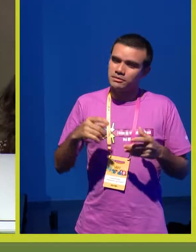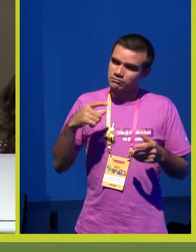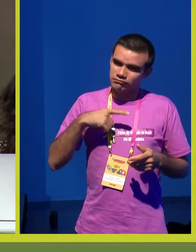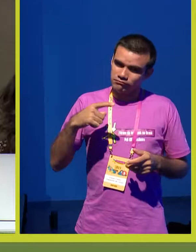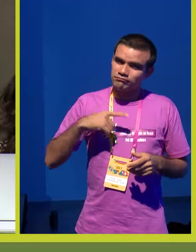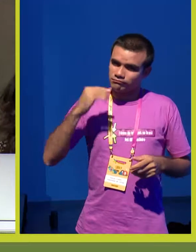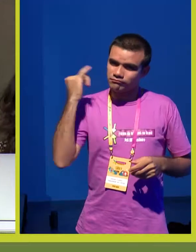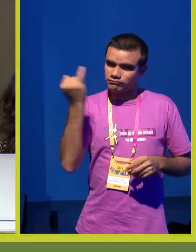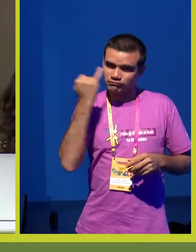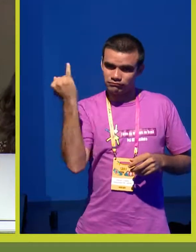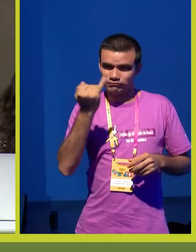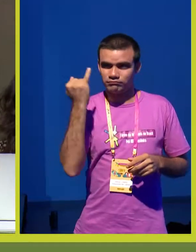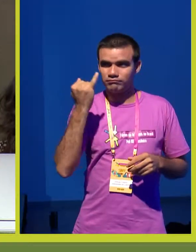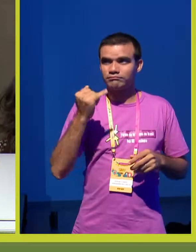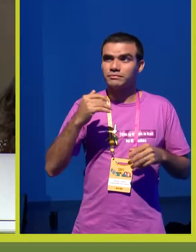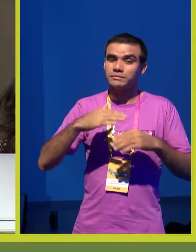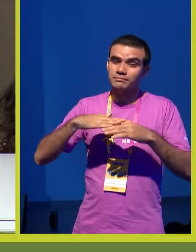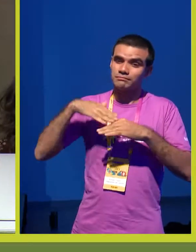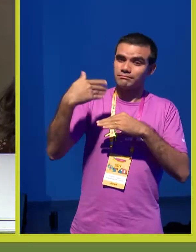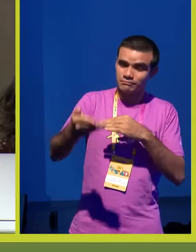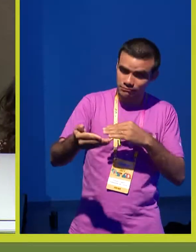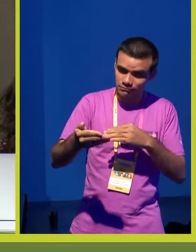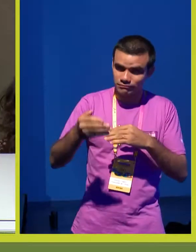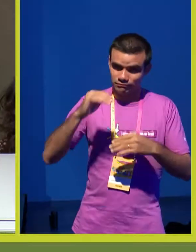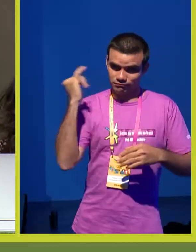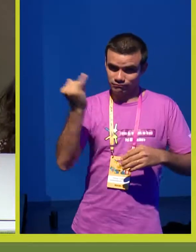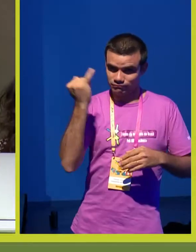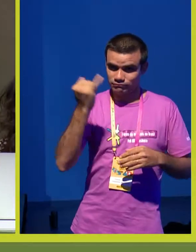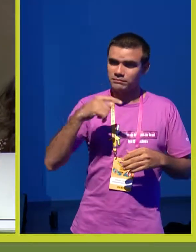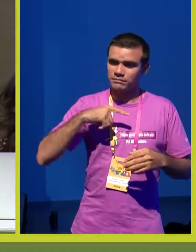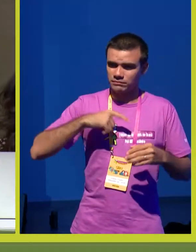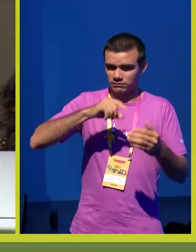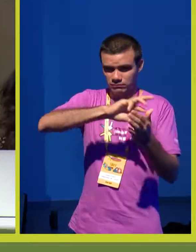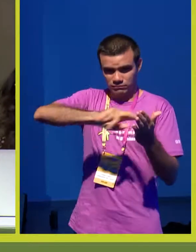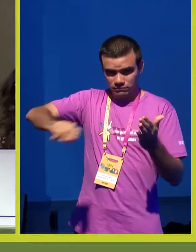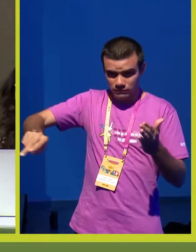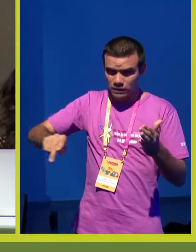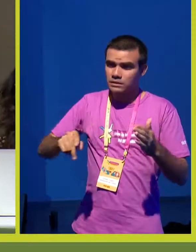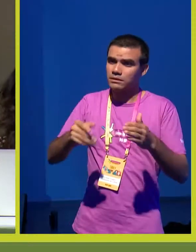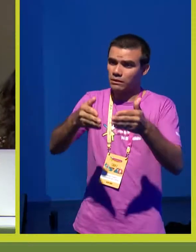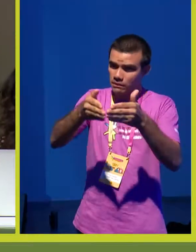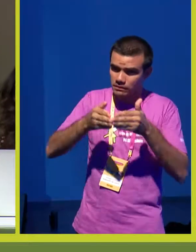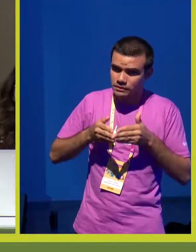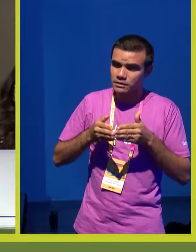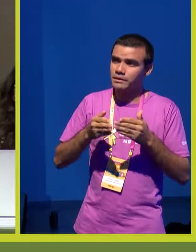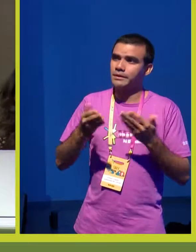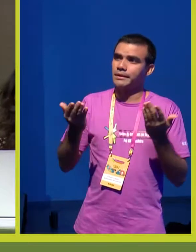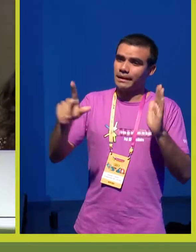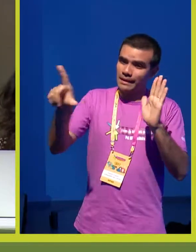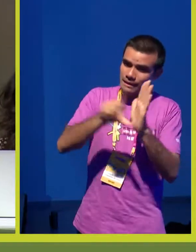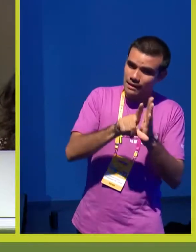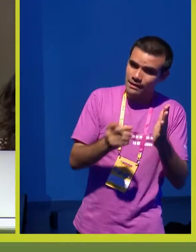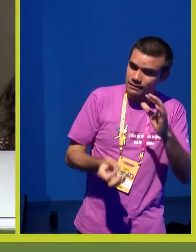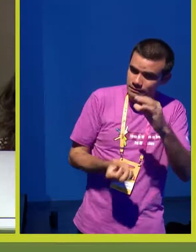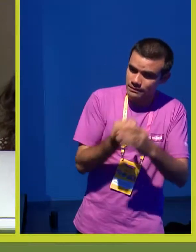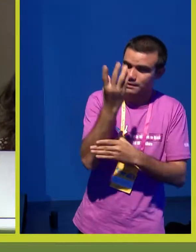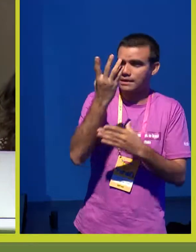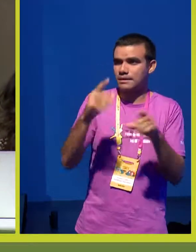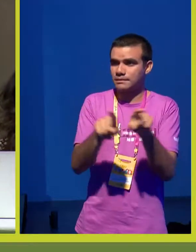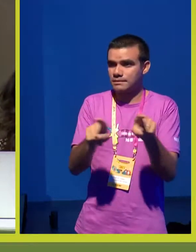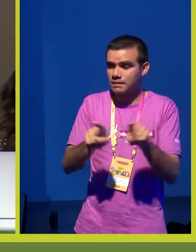importância toda, ou para além dessa importância toda, uma série de iniciativas legislativas vem sendo